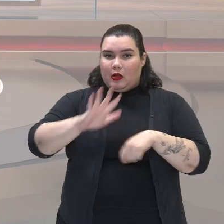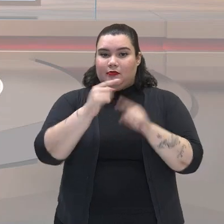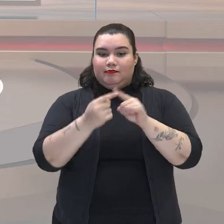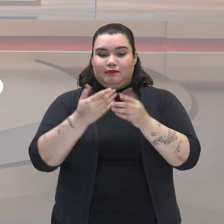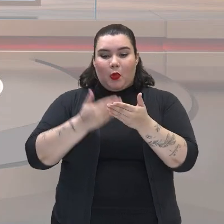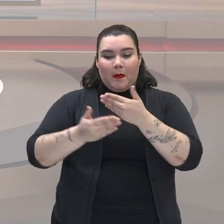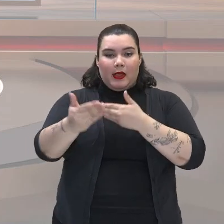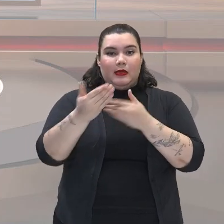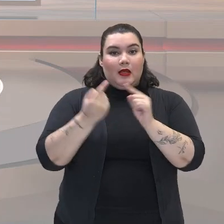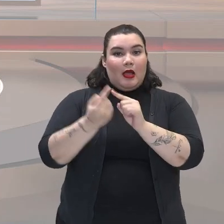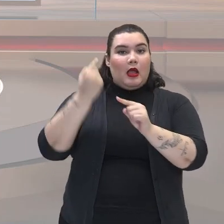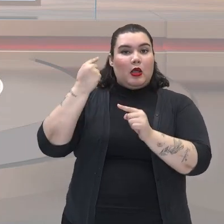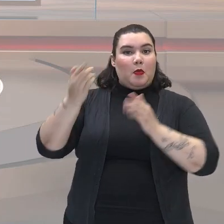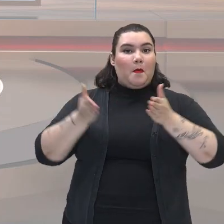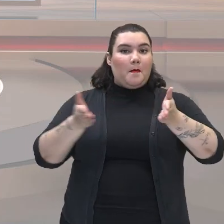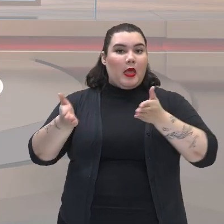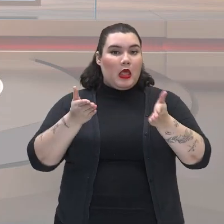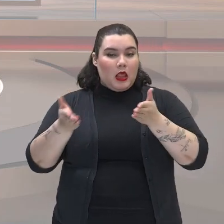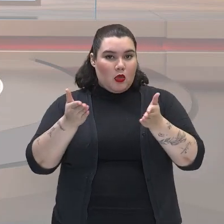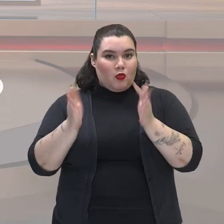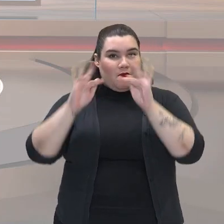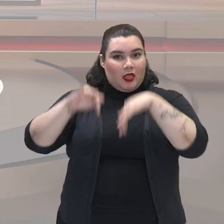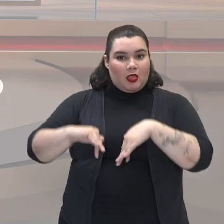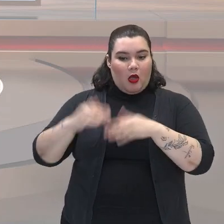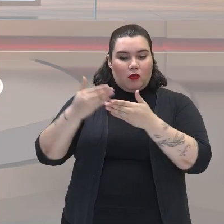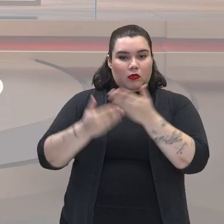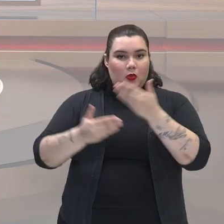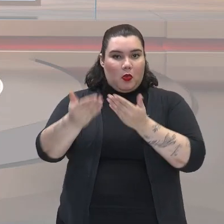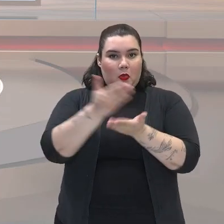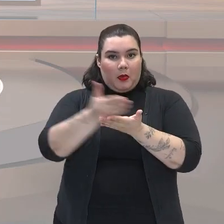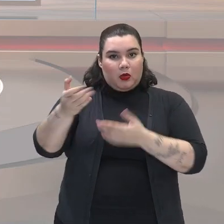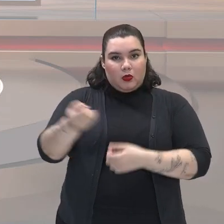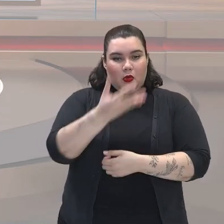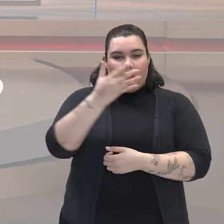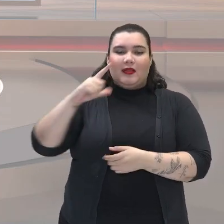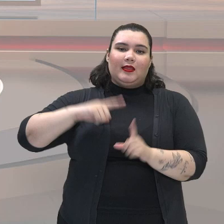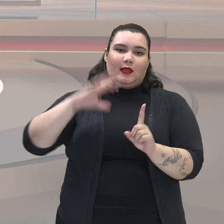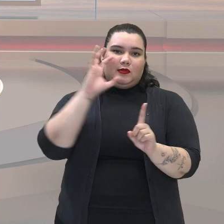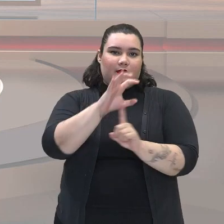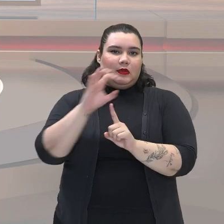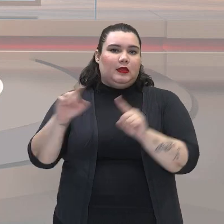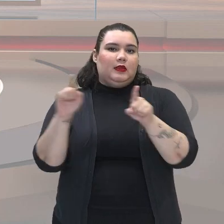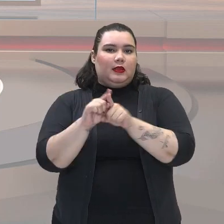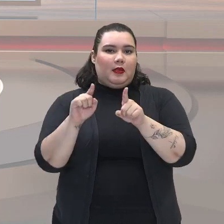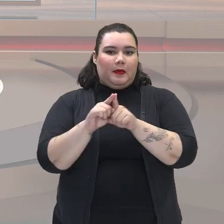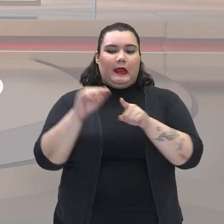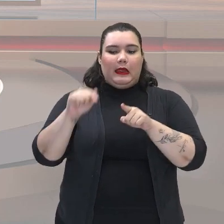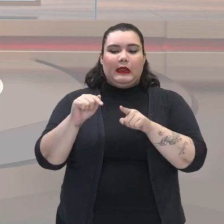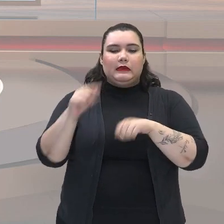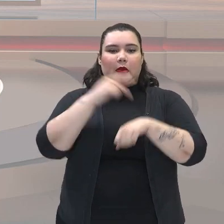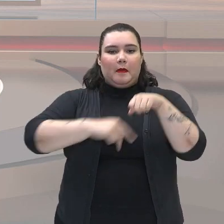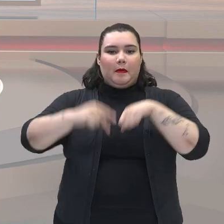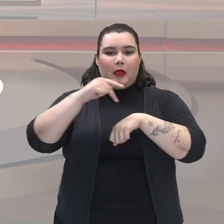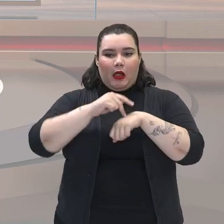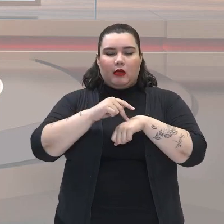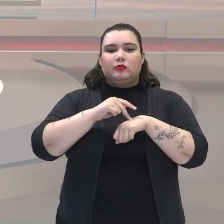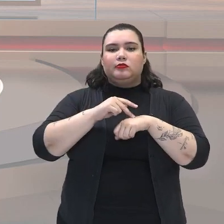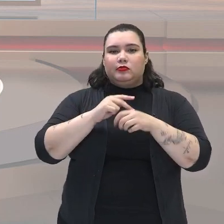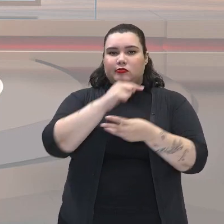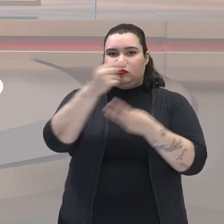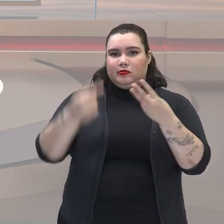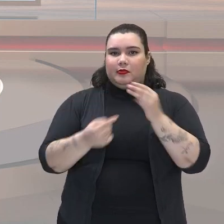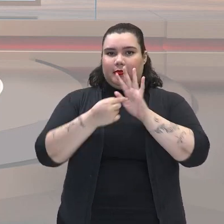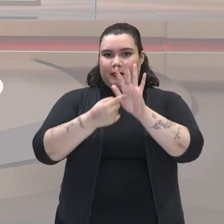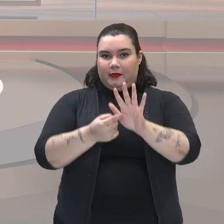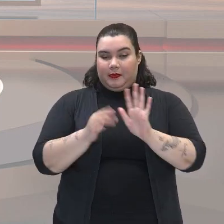se estabelecendo como nações tiveram grande influência também sobre esses continentes, África, Ásia